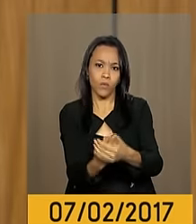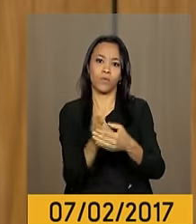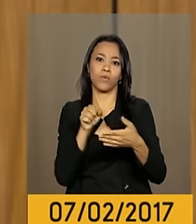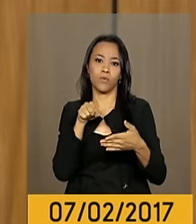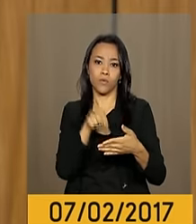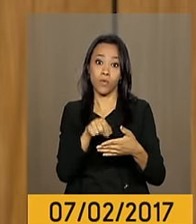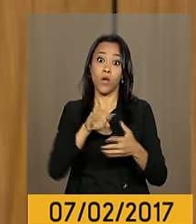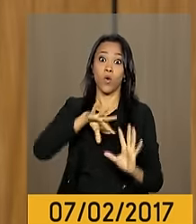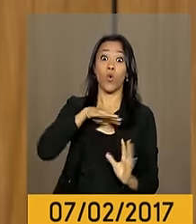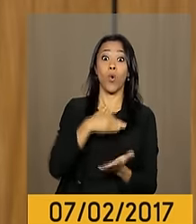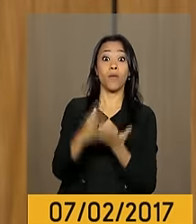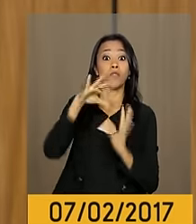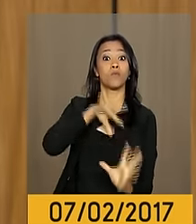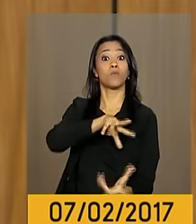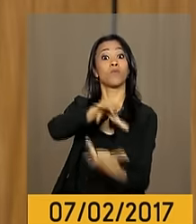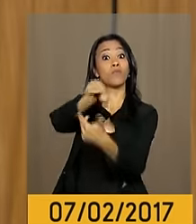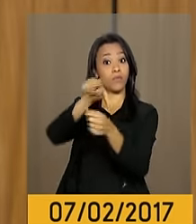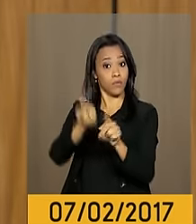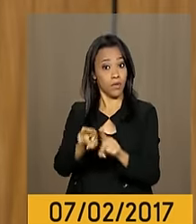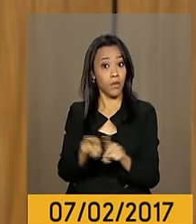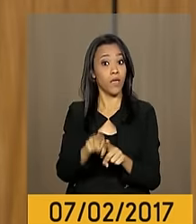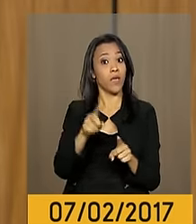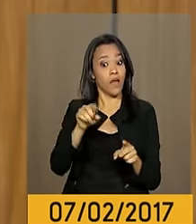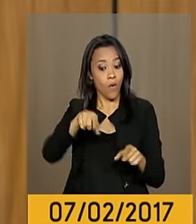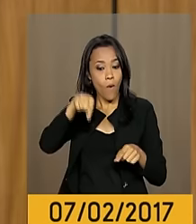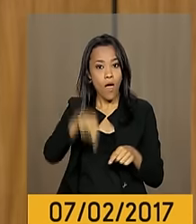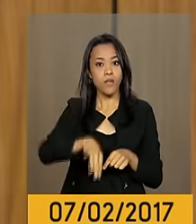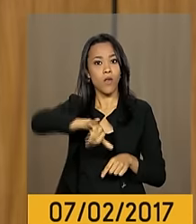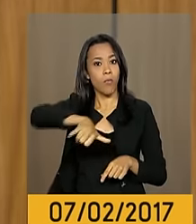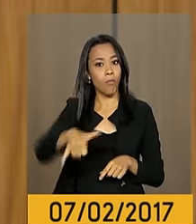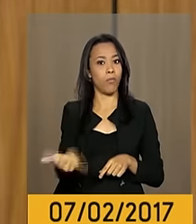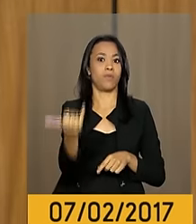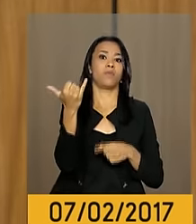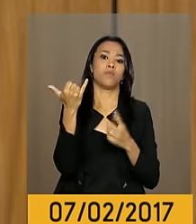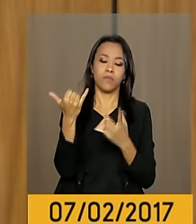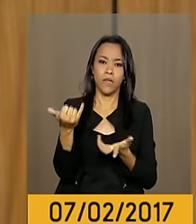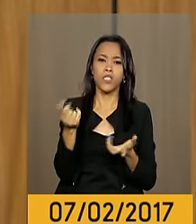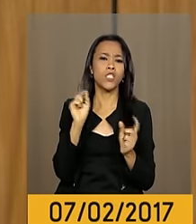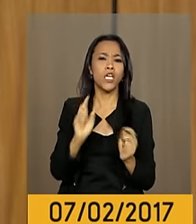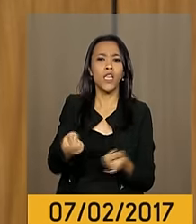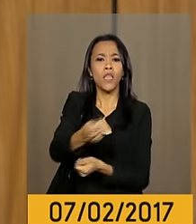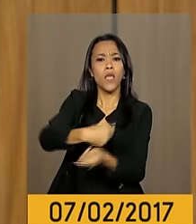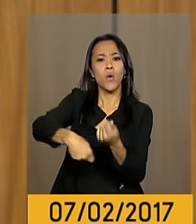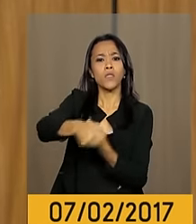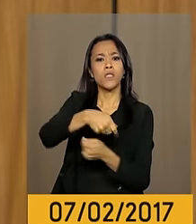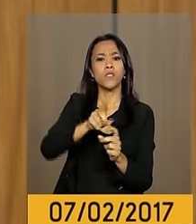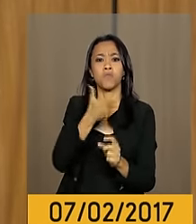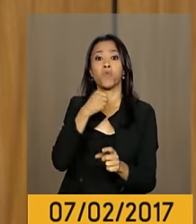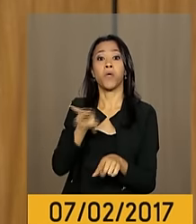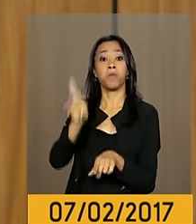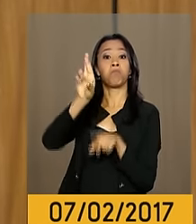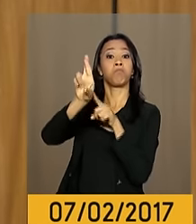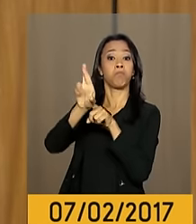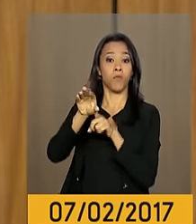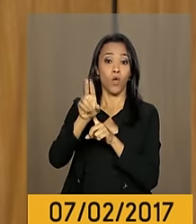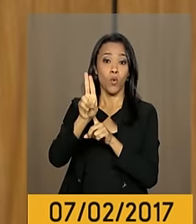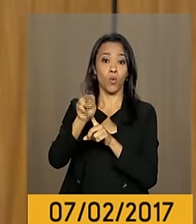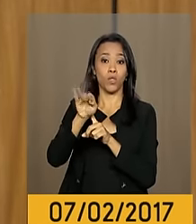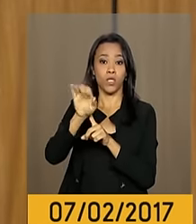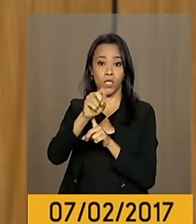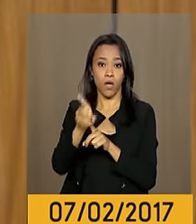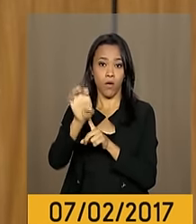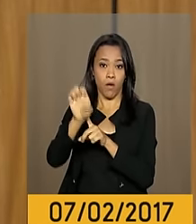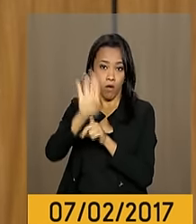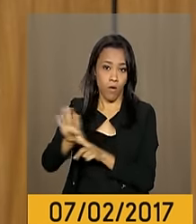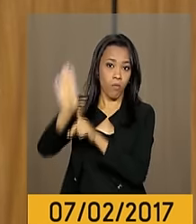mundo começando como o senhor bem disse com esta oportunidade que se abre da negociação com a união europeia que também diante de